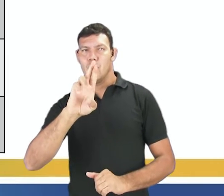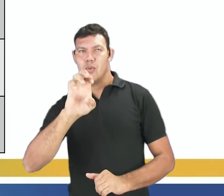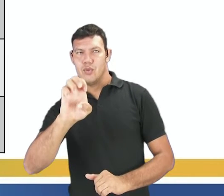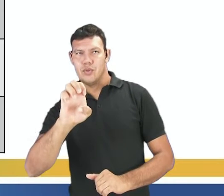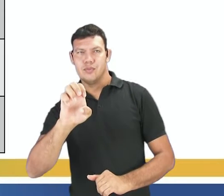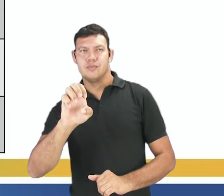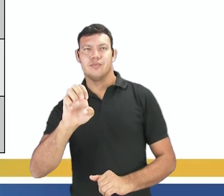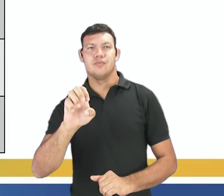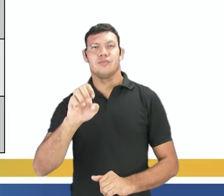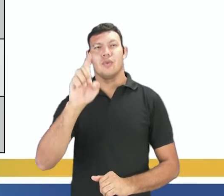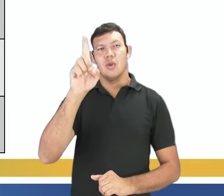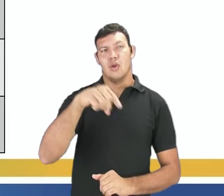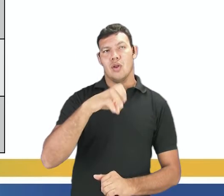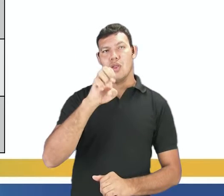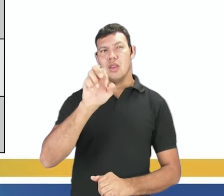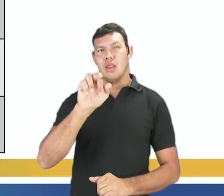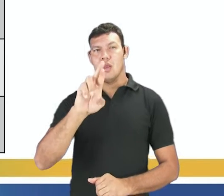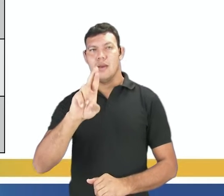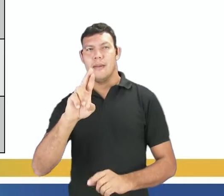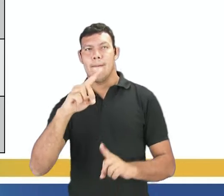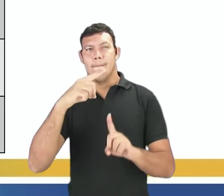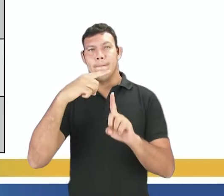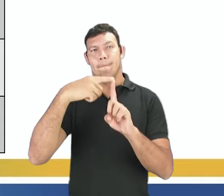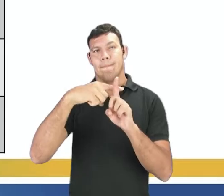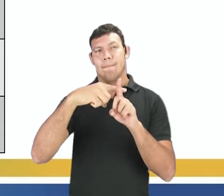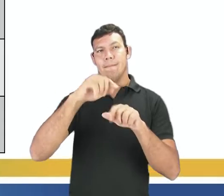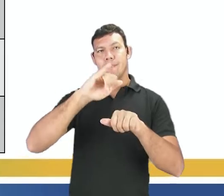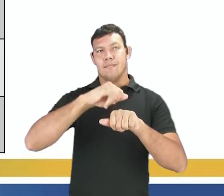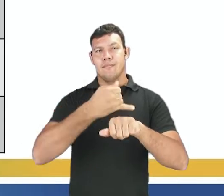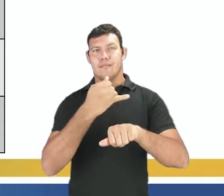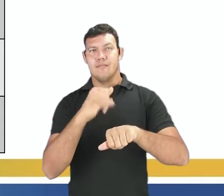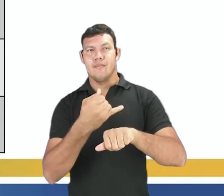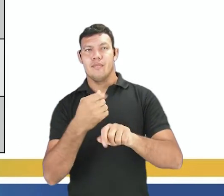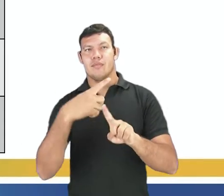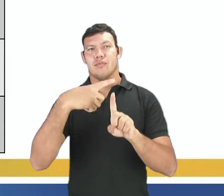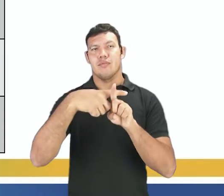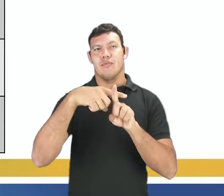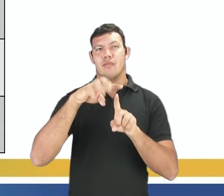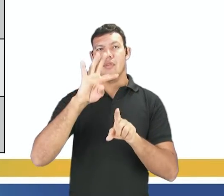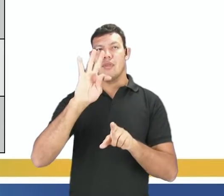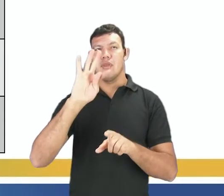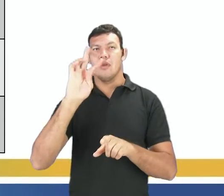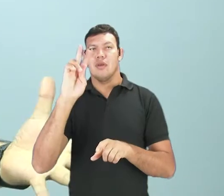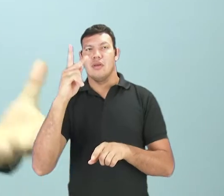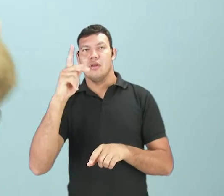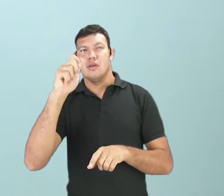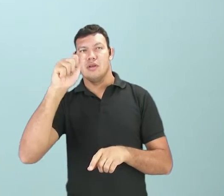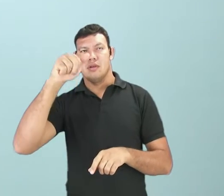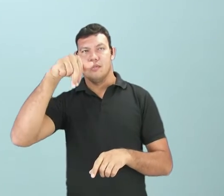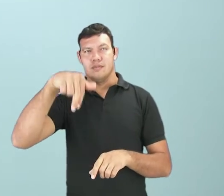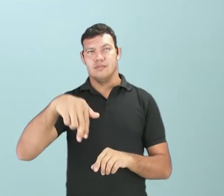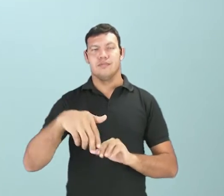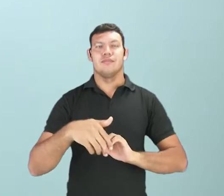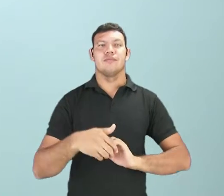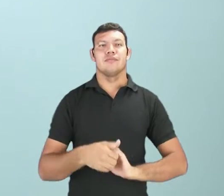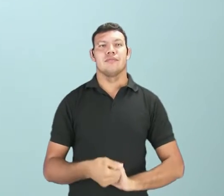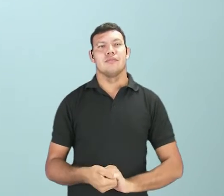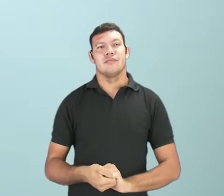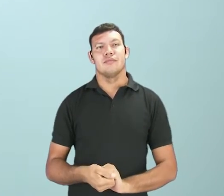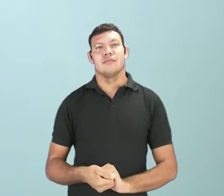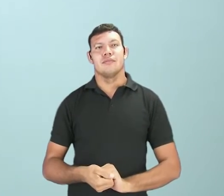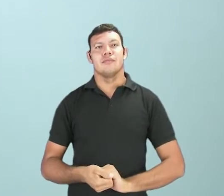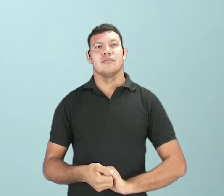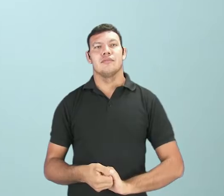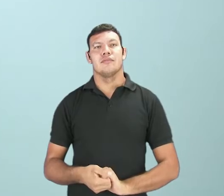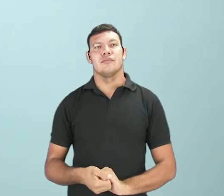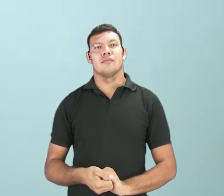nós temos adjective plus er plus than, ok? Para adjetivos longos nós usamos o more, e para adjetivos curtos